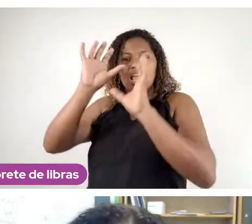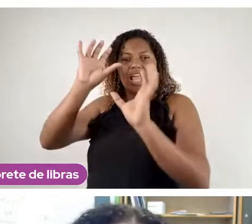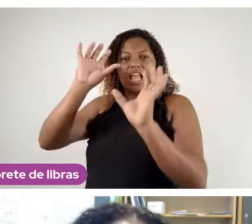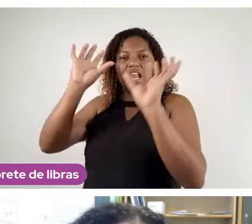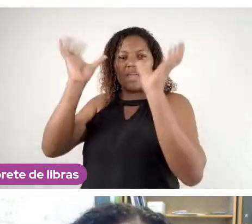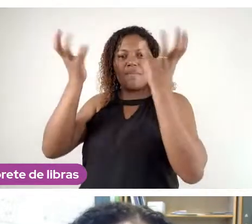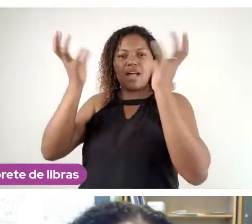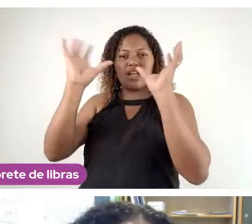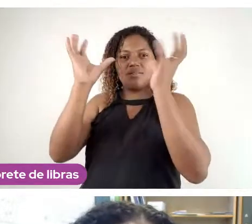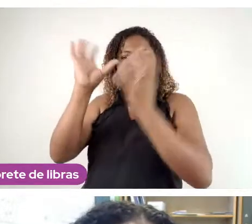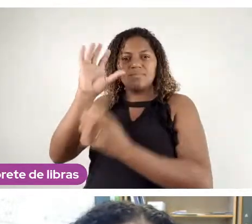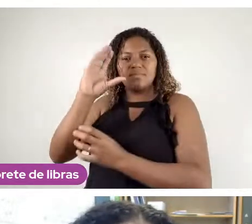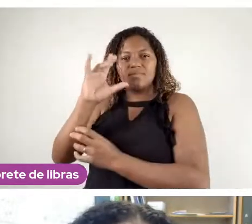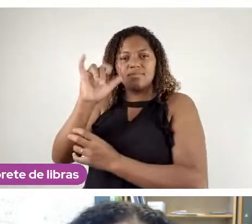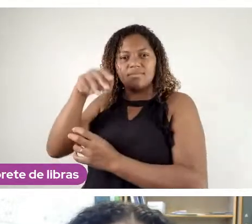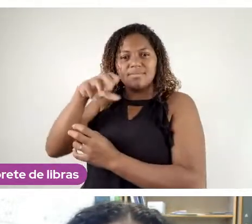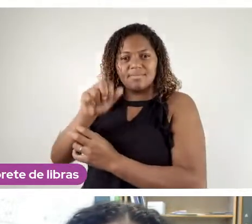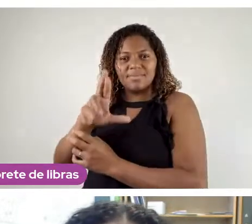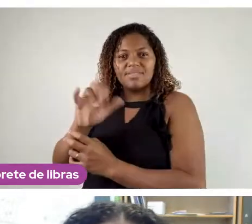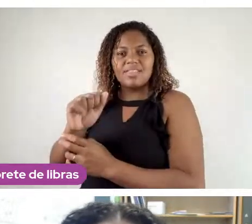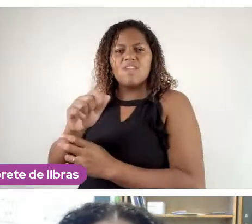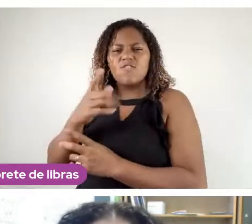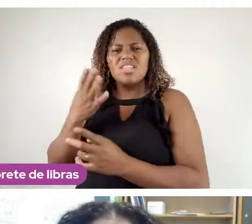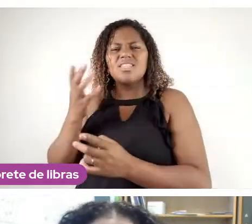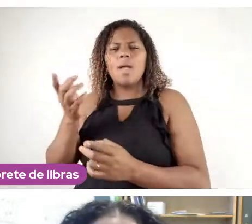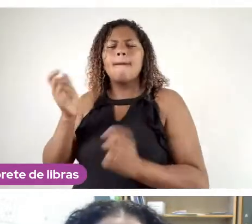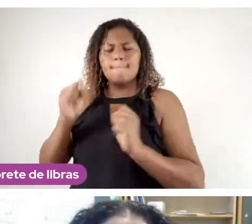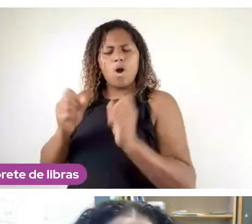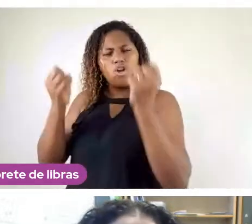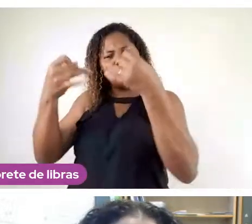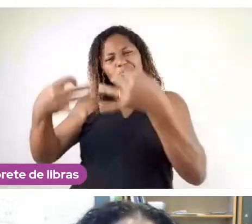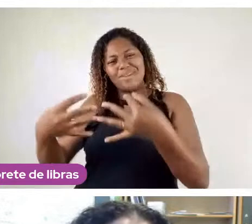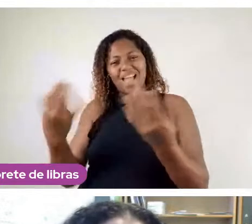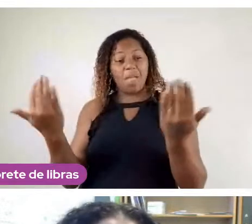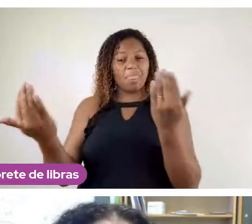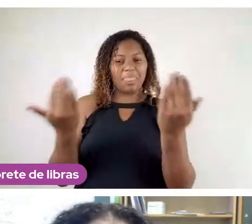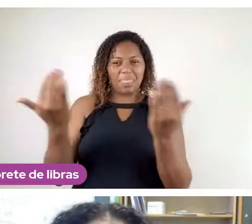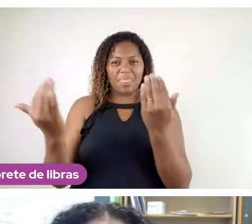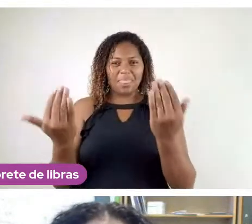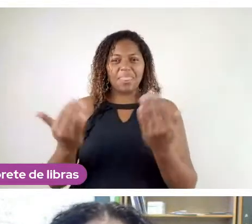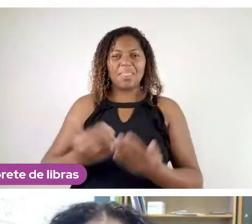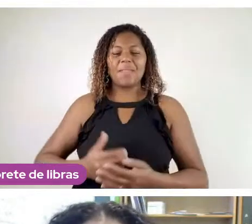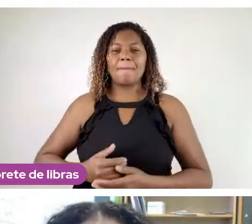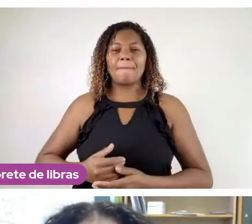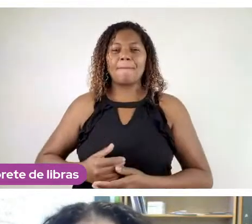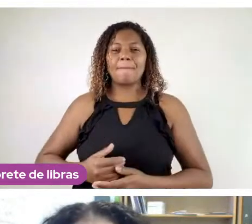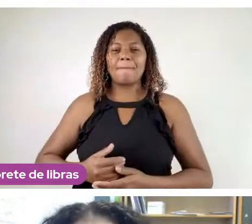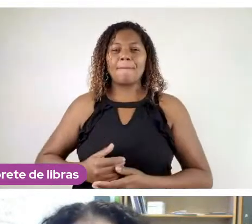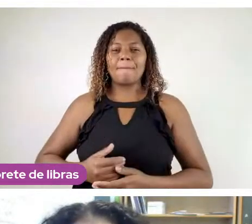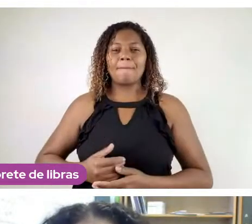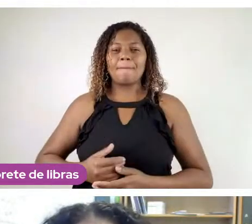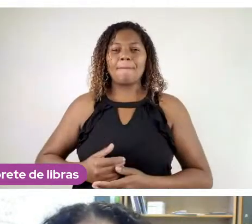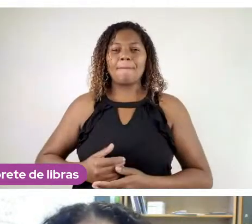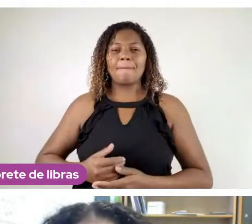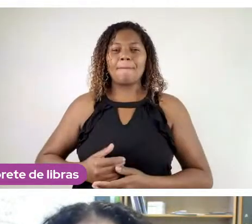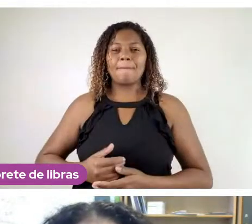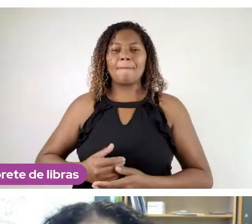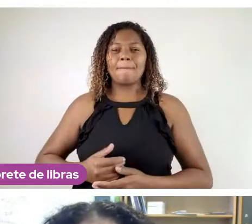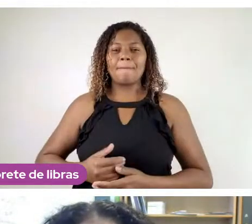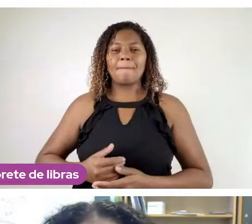das florações. Você faz esse paralelo? É, O que acontece? o paralelo é que não é